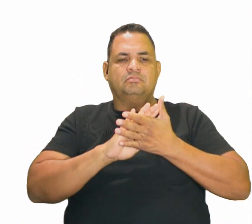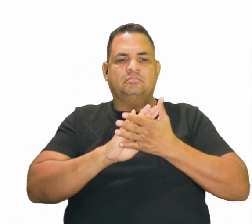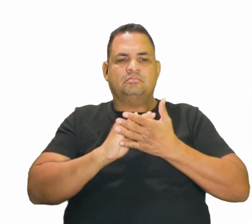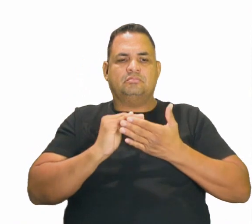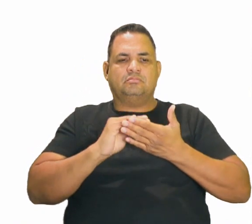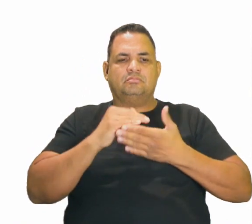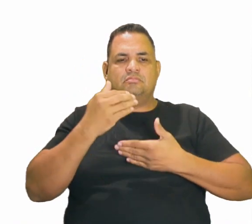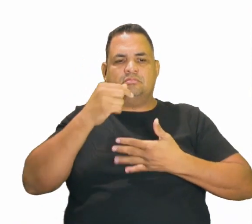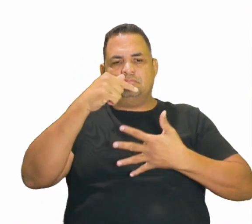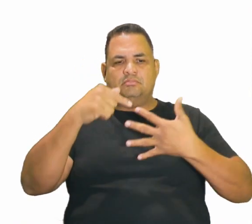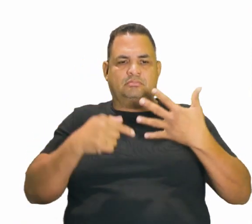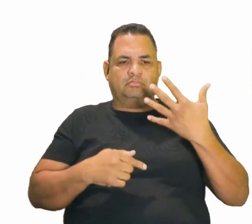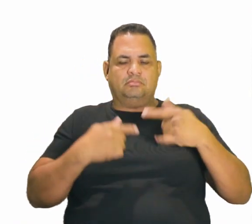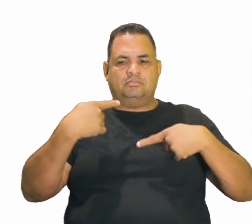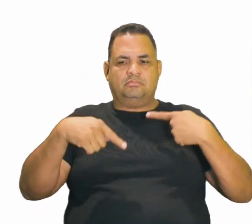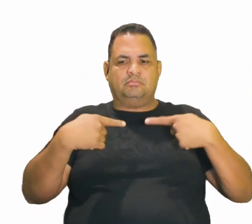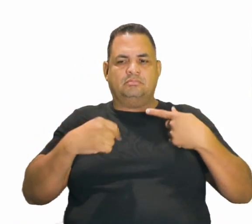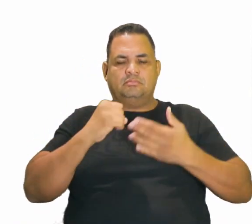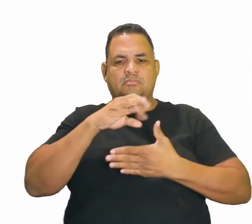políticos